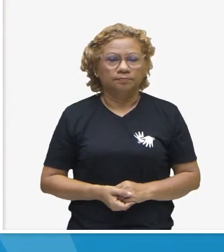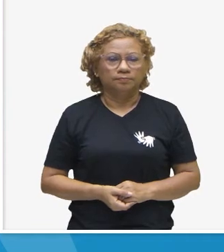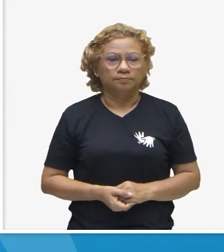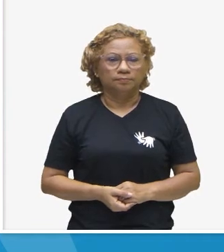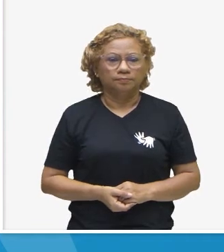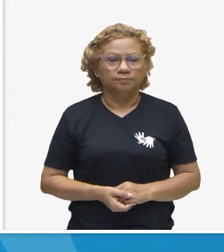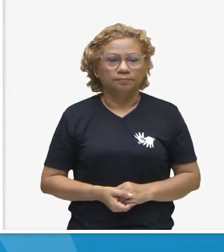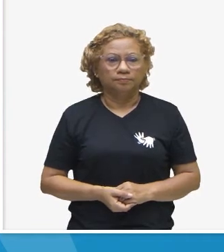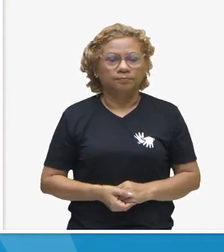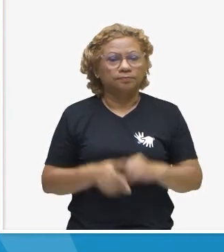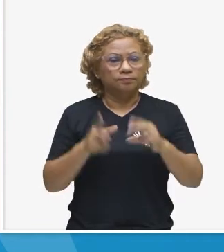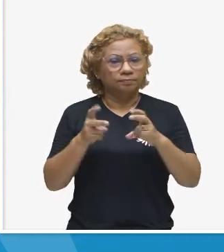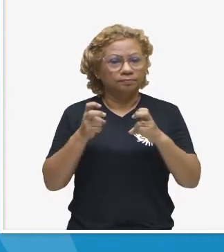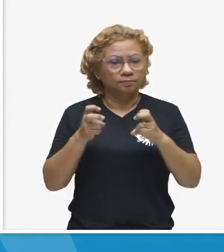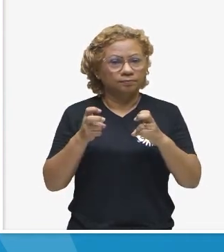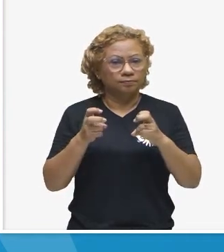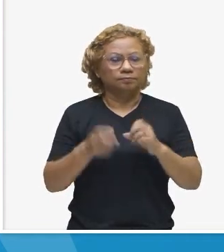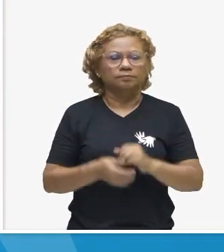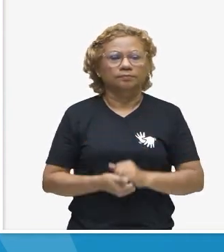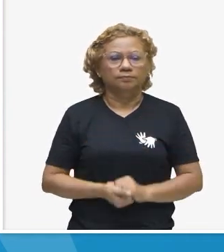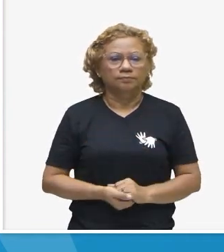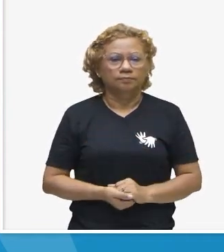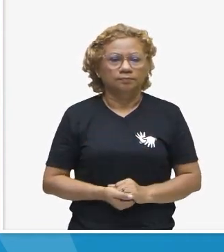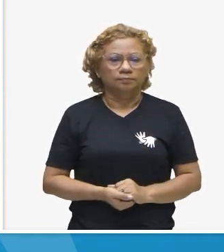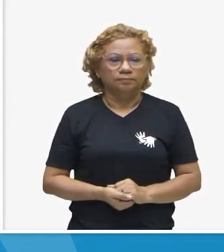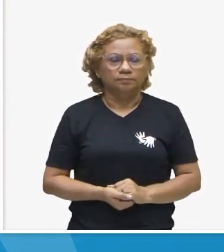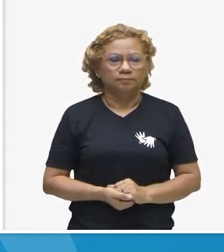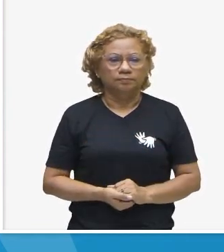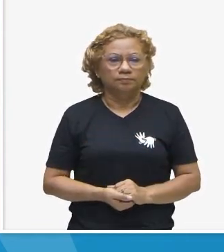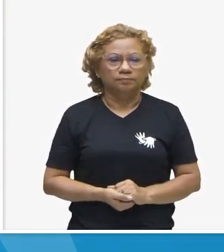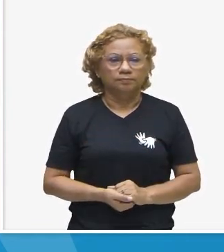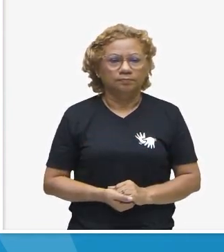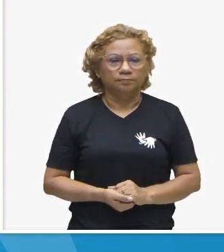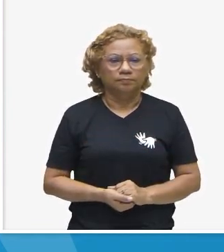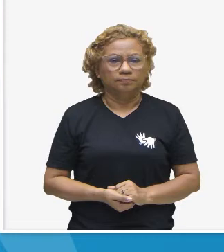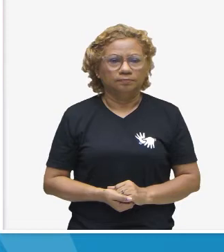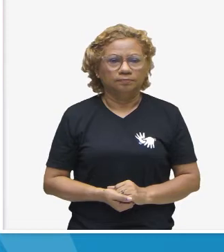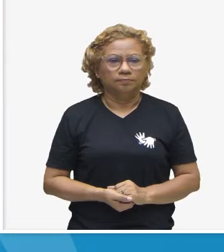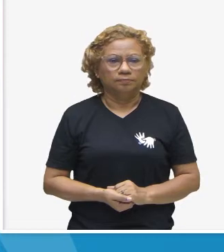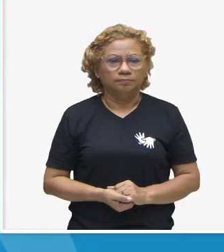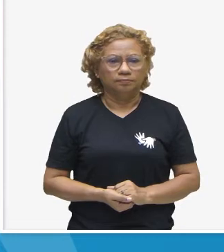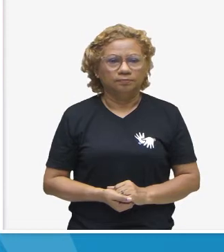Repare, eu vou fazer isso aqui